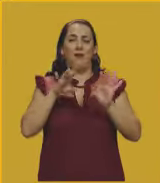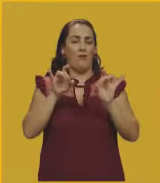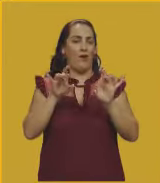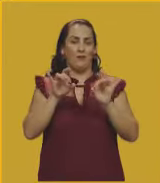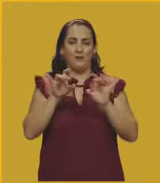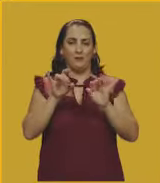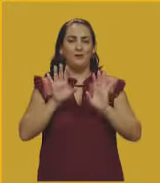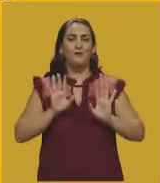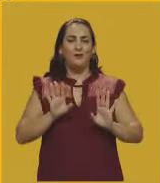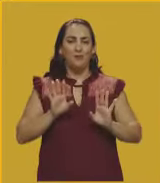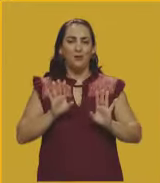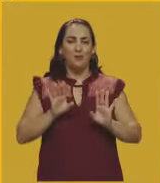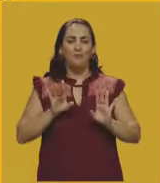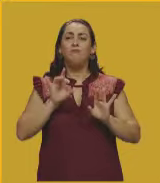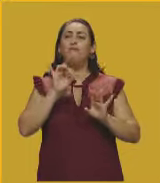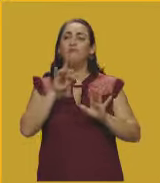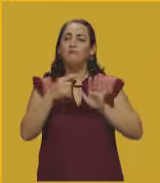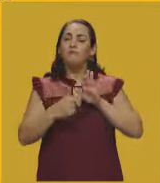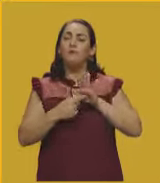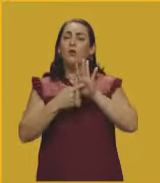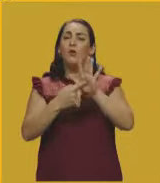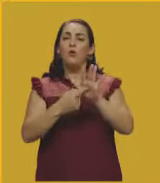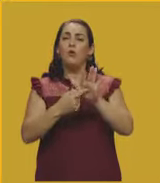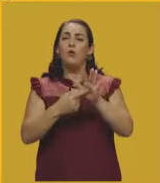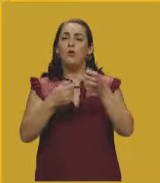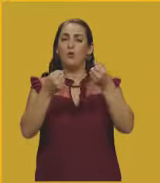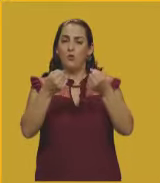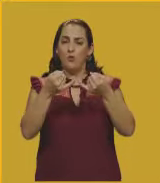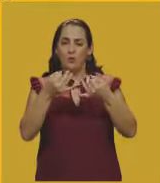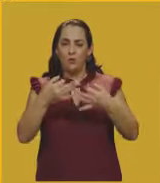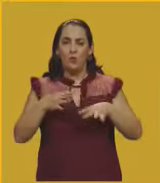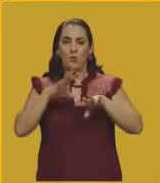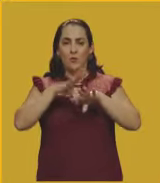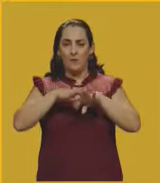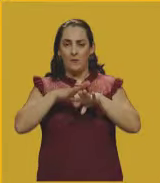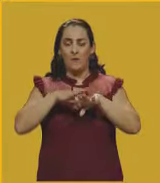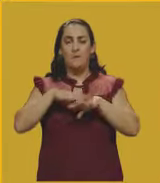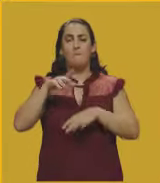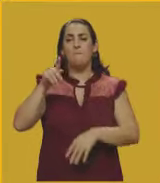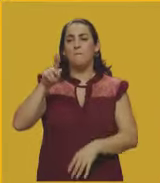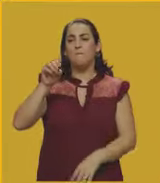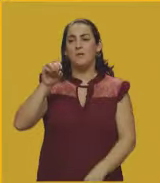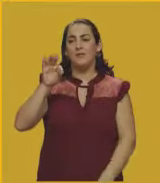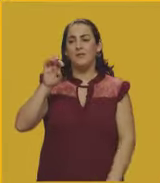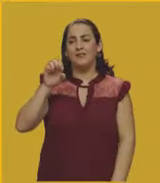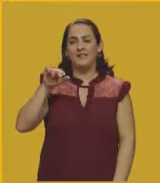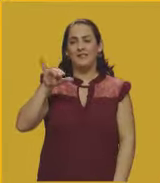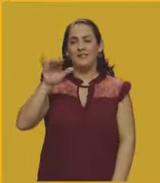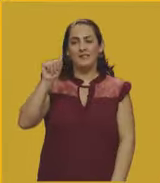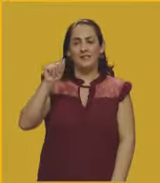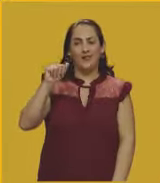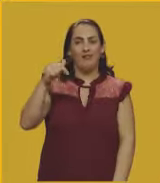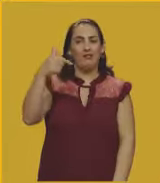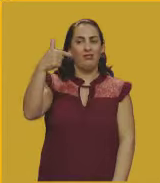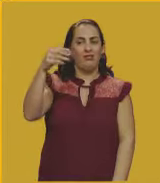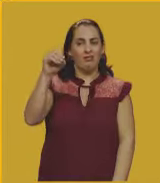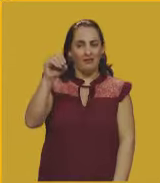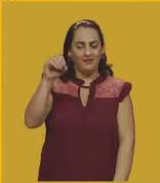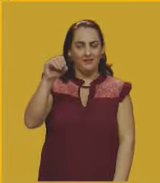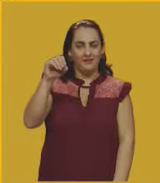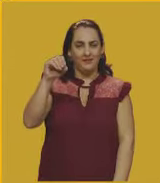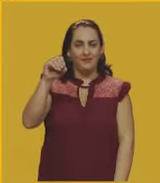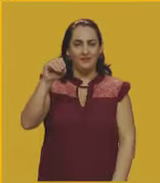de potenciação ou de potências de 10, como o pessoal da matemática gosta de chamar essa parte do conteúdo, né? Então é aplicar